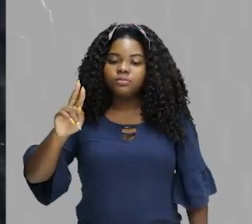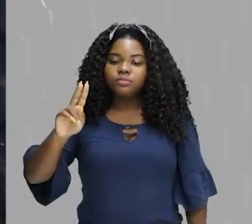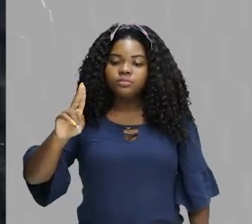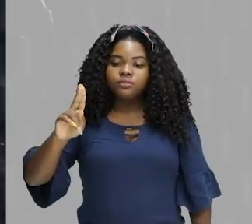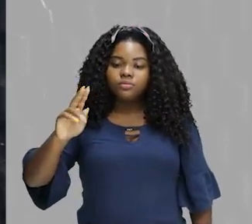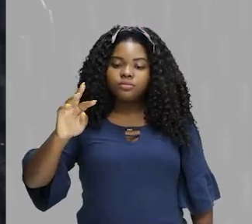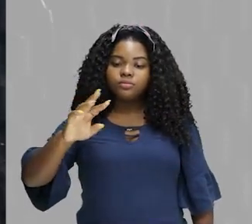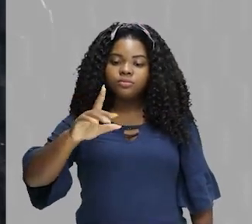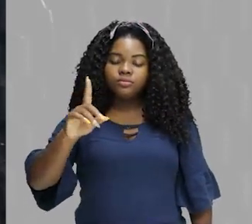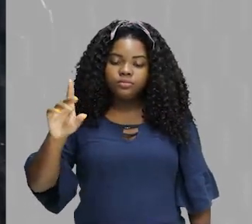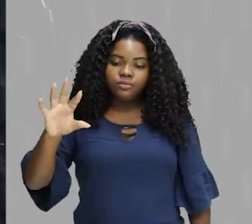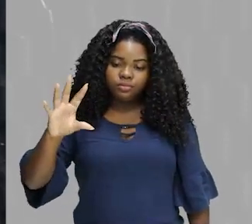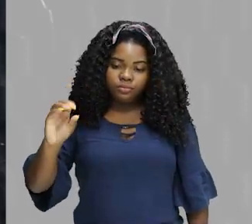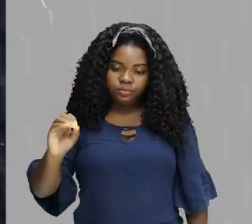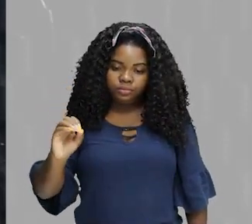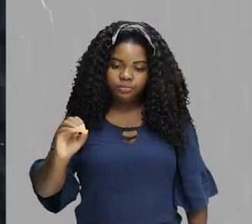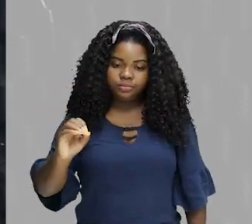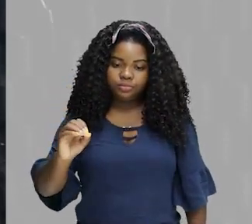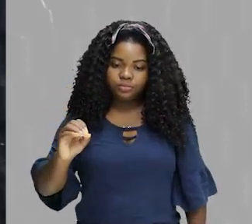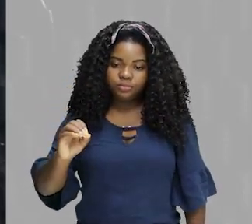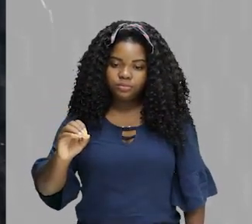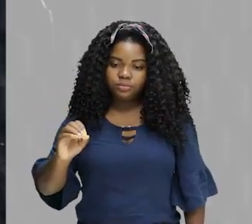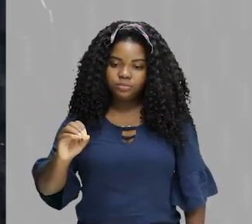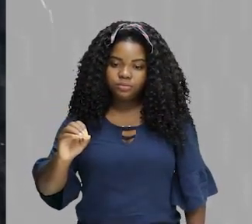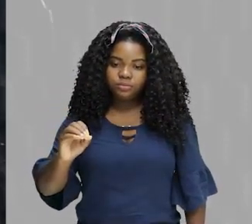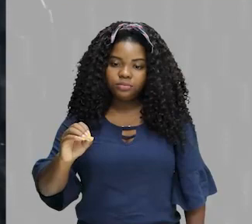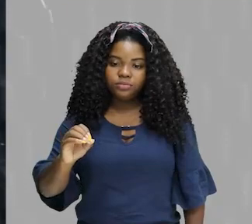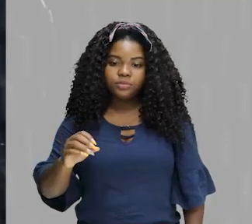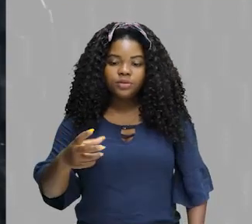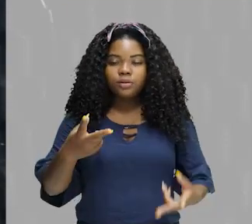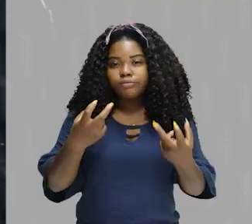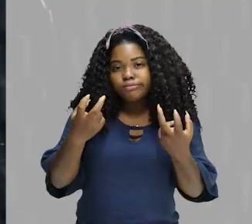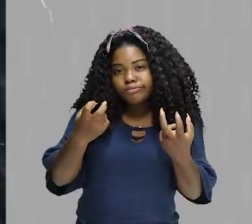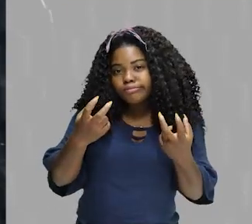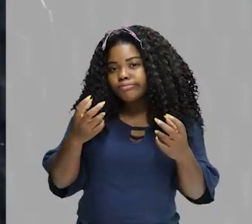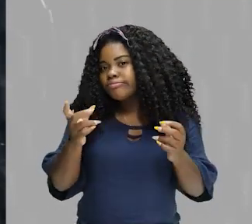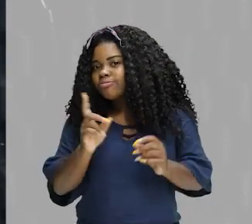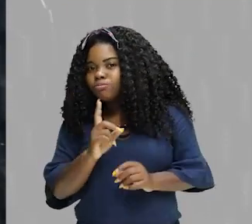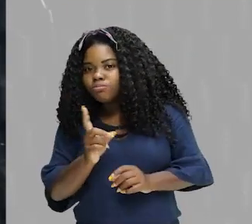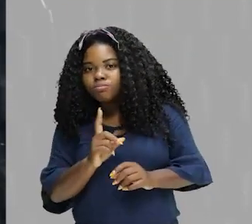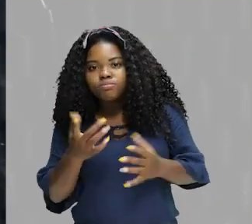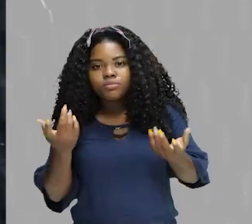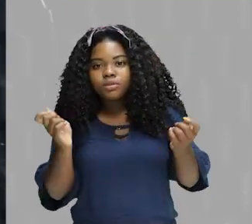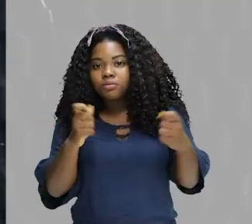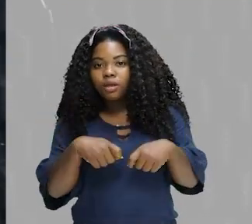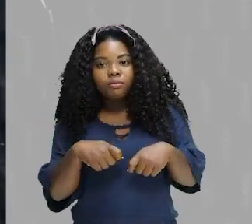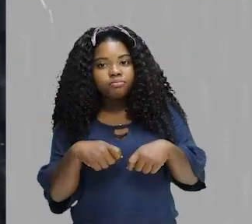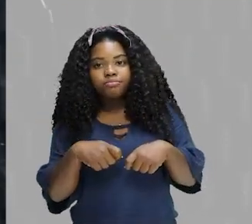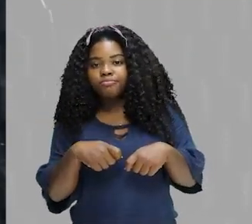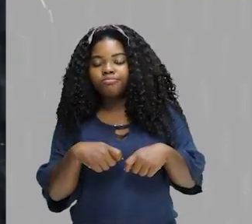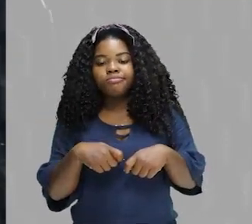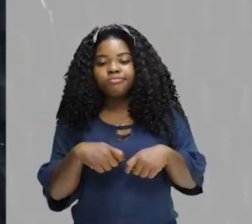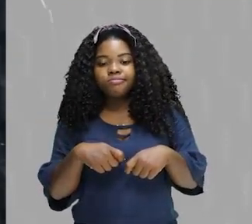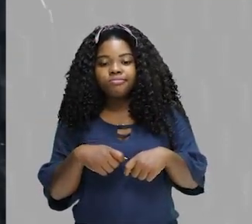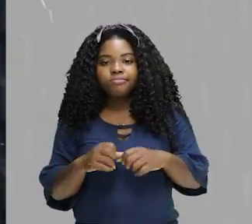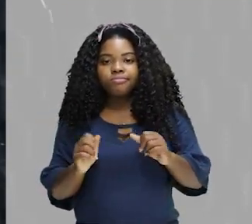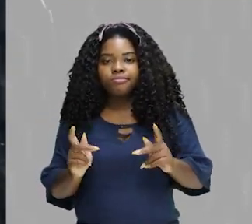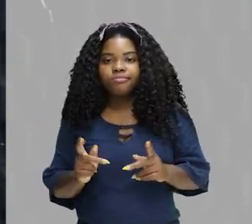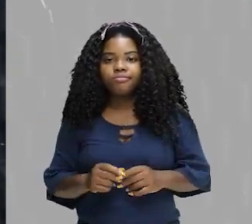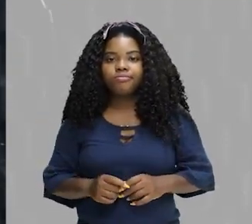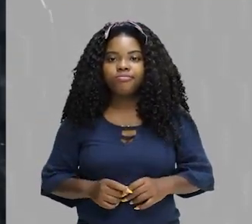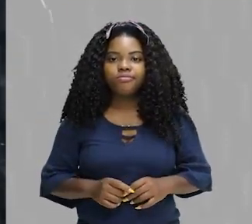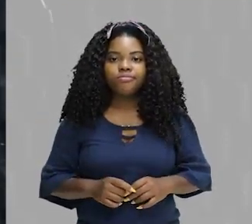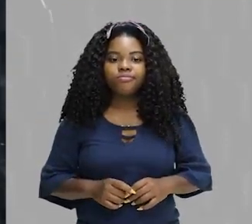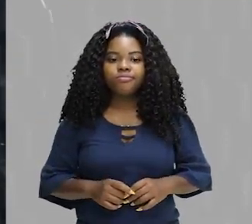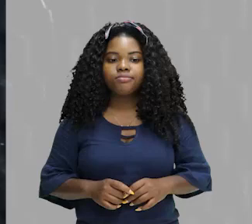nas briófitas e nas pteridófitas é pouco evidente. É escondida, por isso que tem esse nome, cripto. Cripto quer dizer escondido.